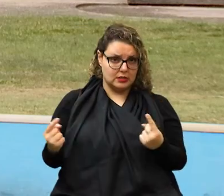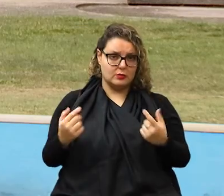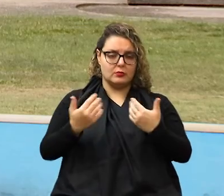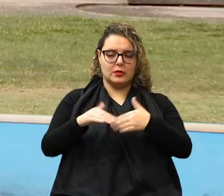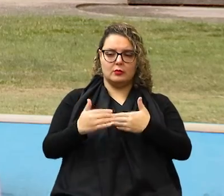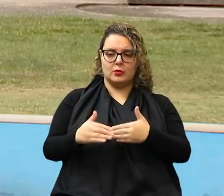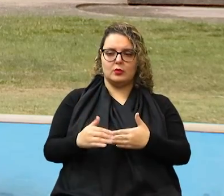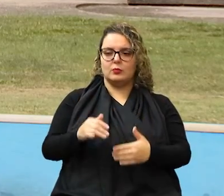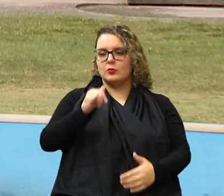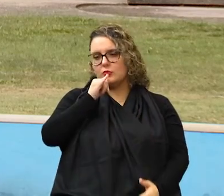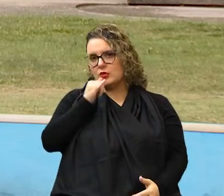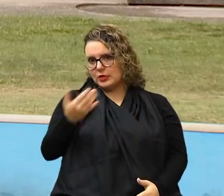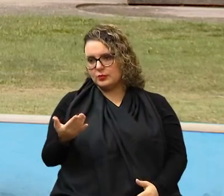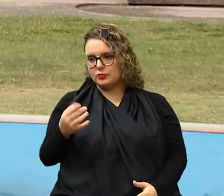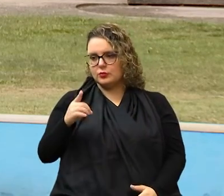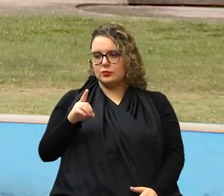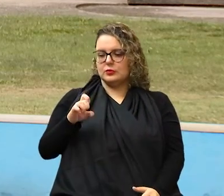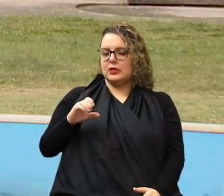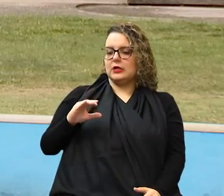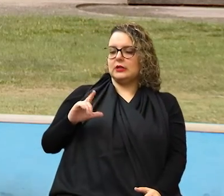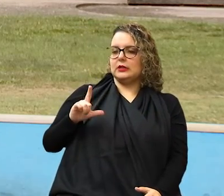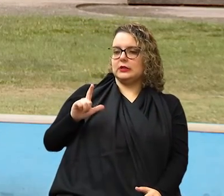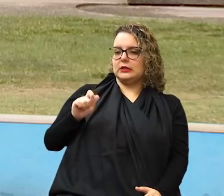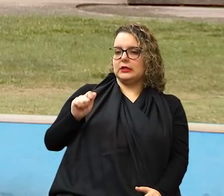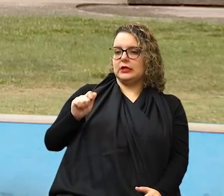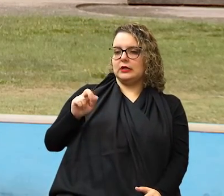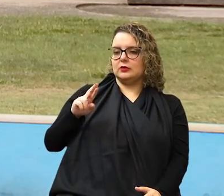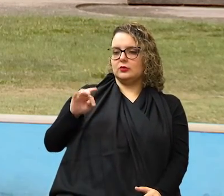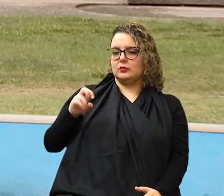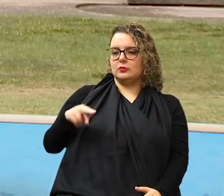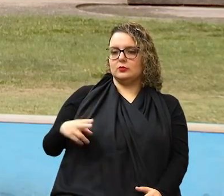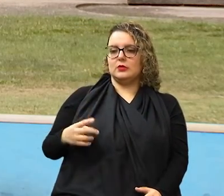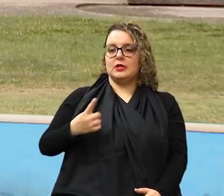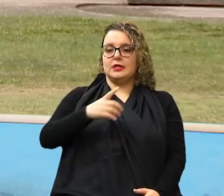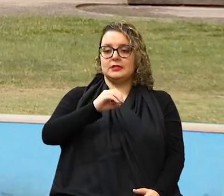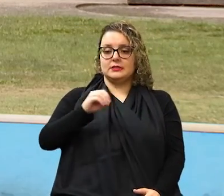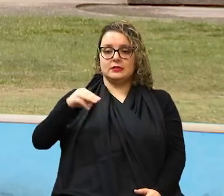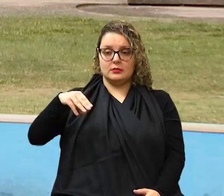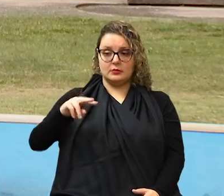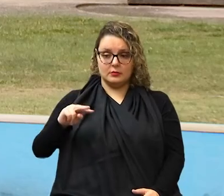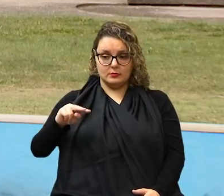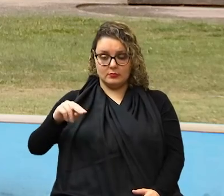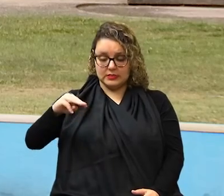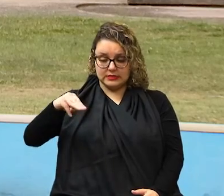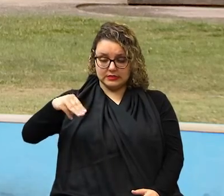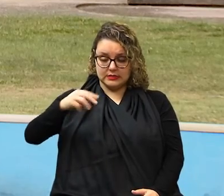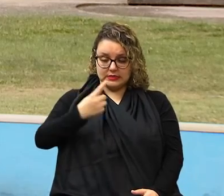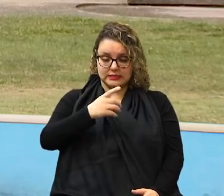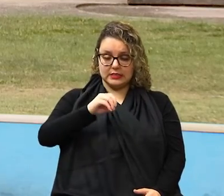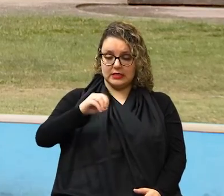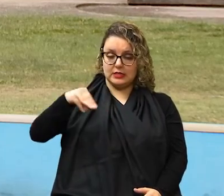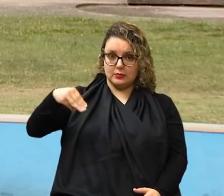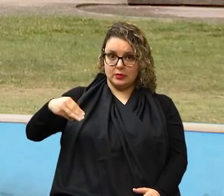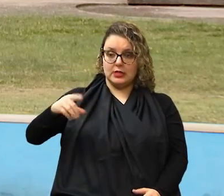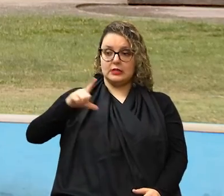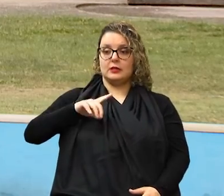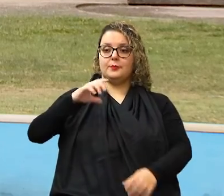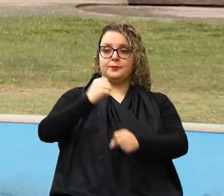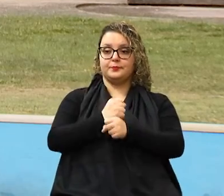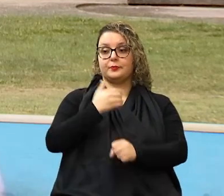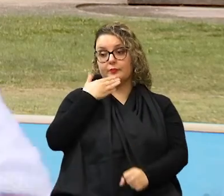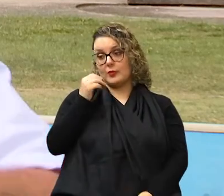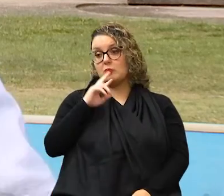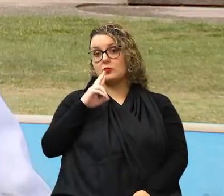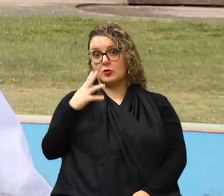uma dessas provas. Vou dar o exemplo do decátlo. Corre os 100 metros. O resultado que o atleta faz é atribuído uma